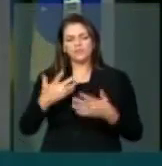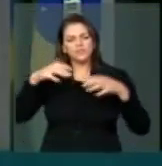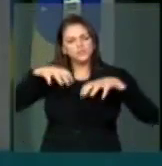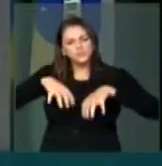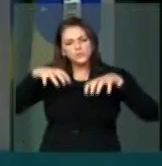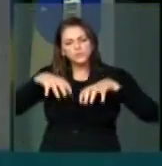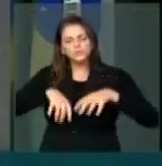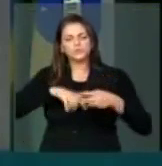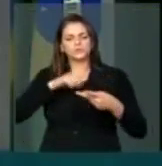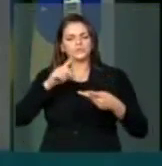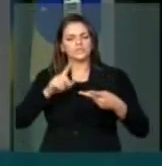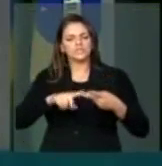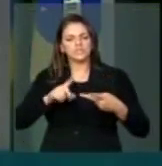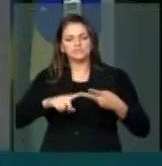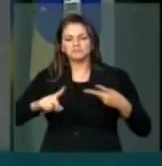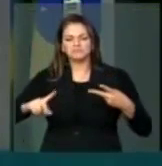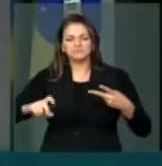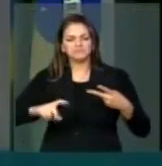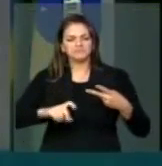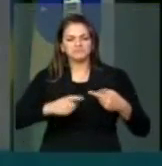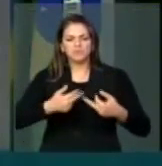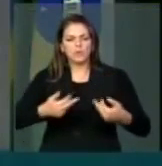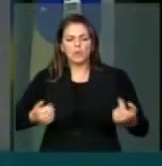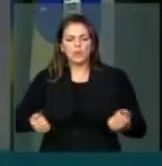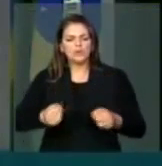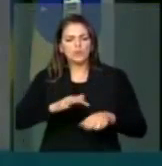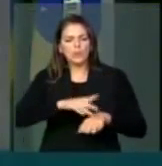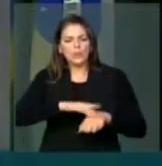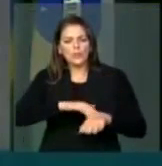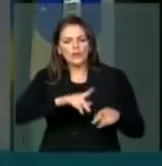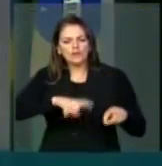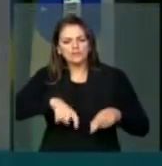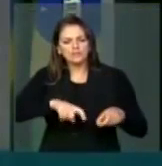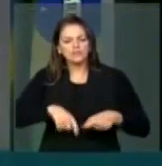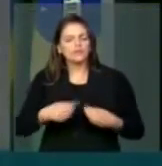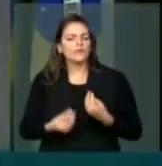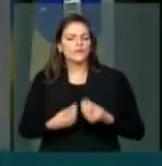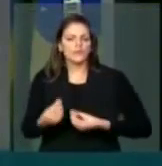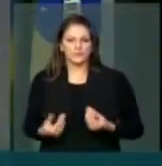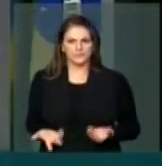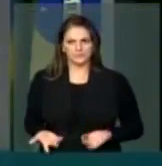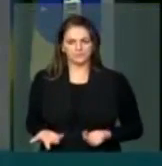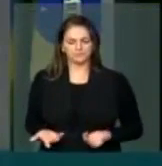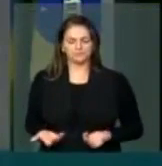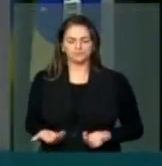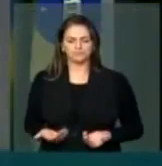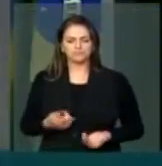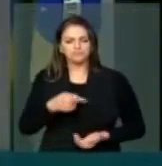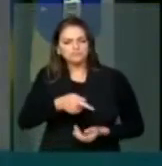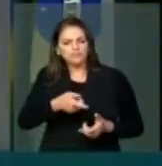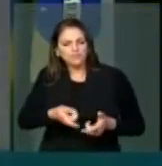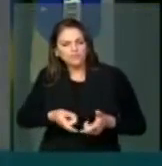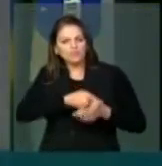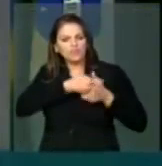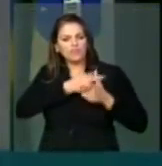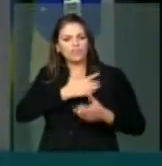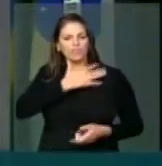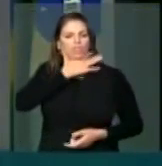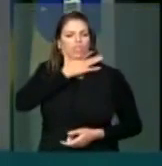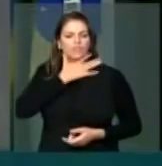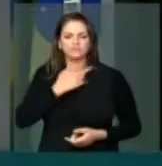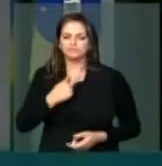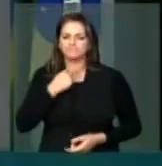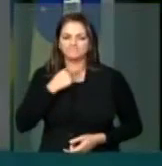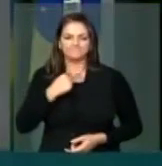os produtores poderiam ter cobertura desse seguro. E muita gente vai ficar devendo. Já estamos buscando novas prorrogações das contas no